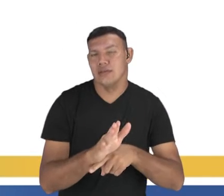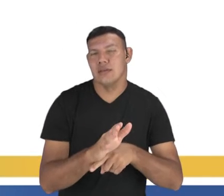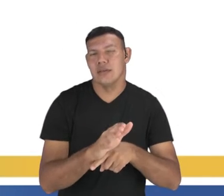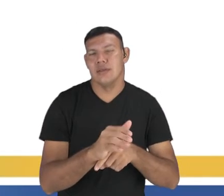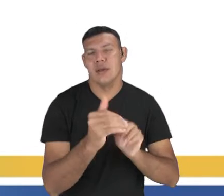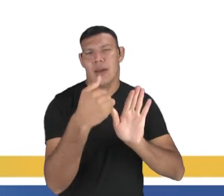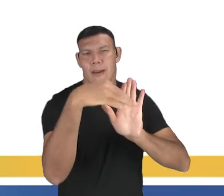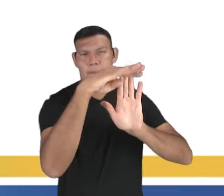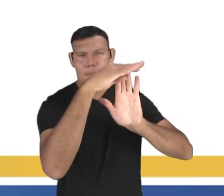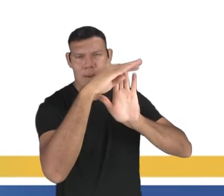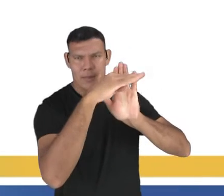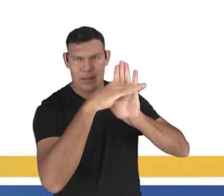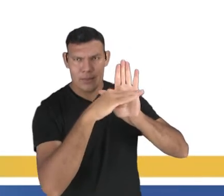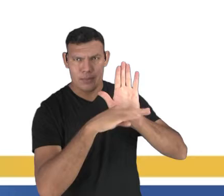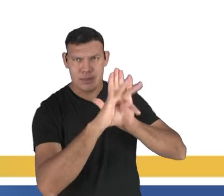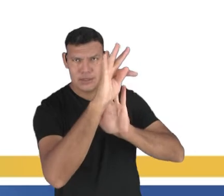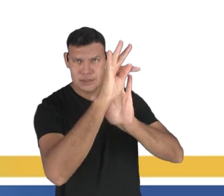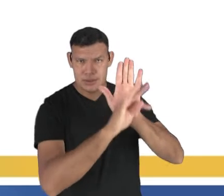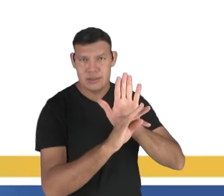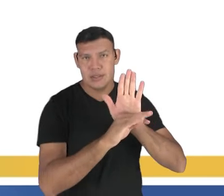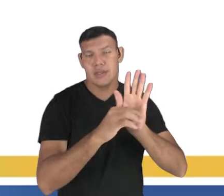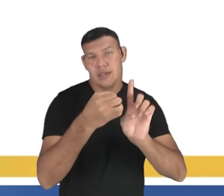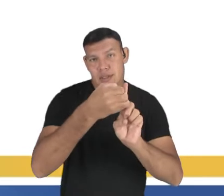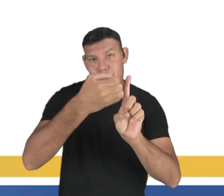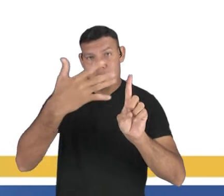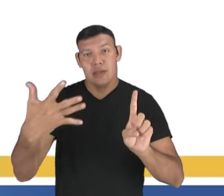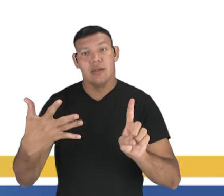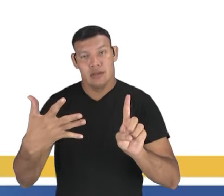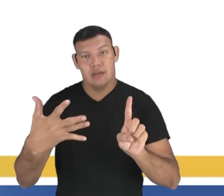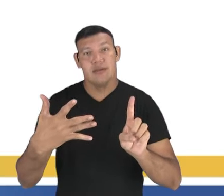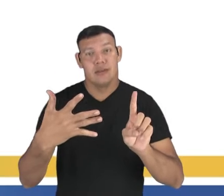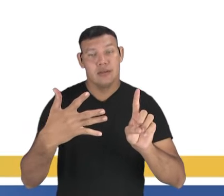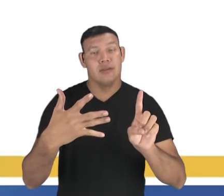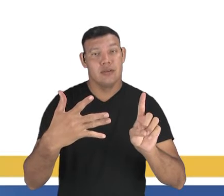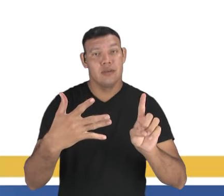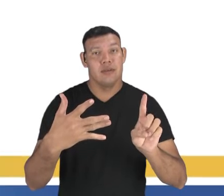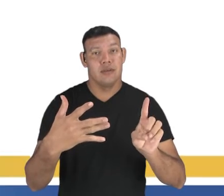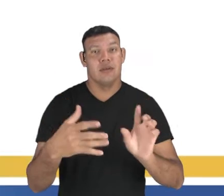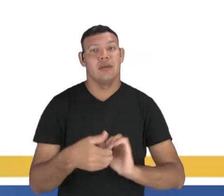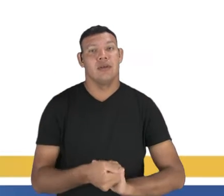desenvolveu esse argumento a estabelecer o quê?